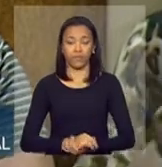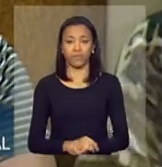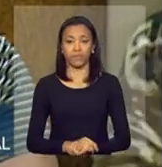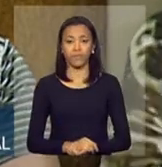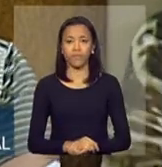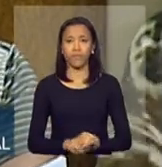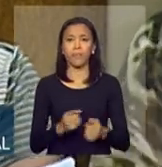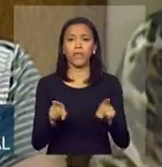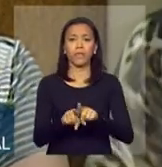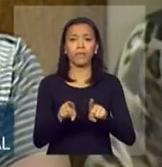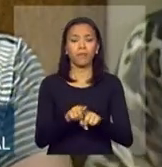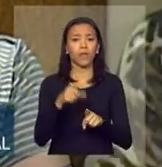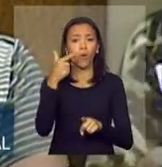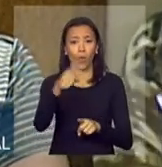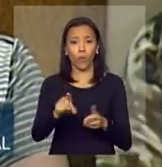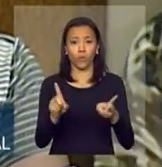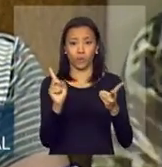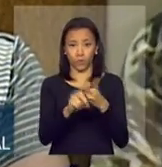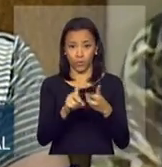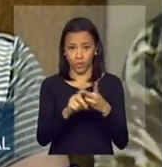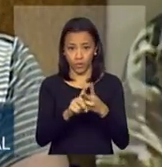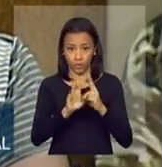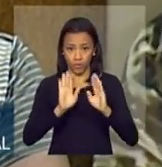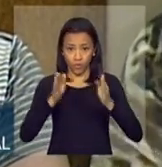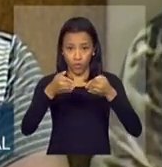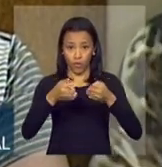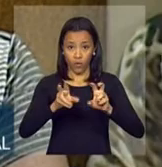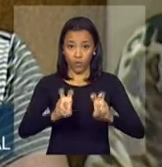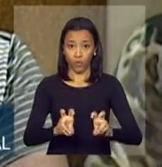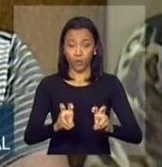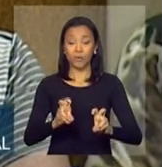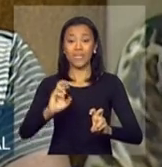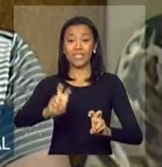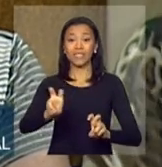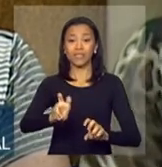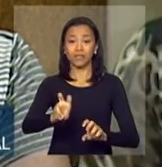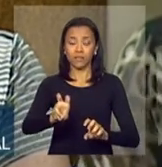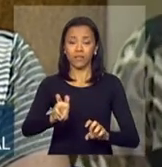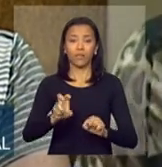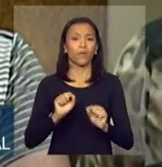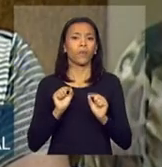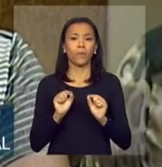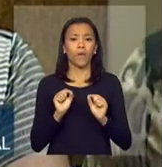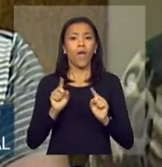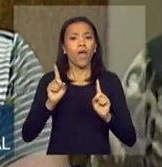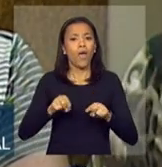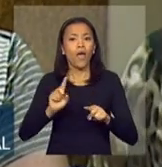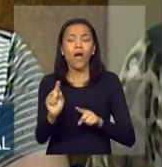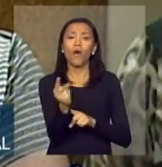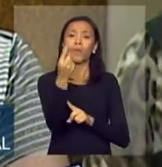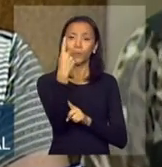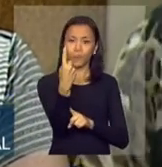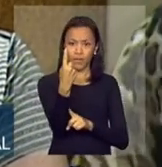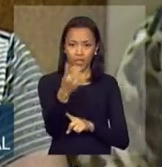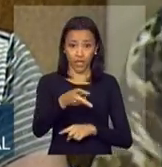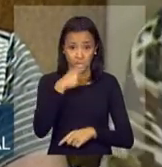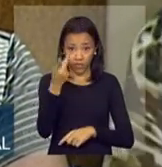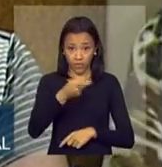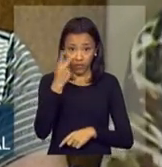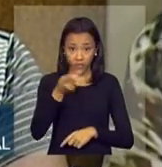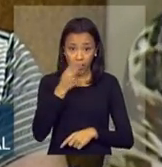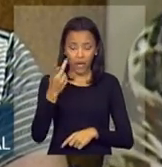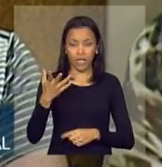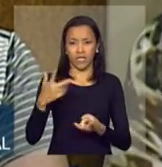Em relação à diretriz 5, objetivo 1, beta 5, é a única menção que se faz à questão